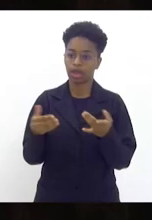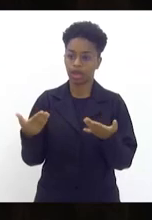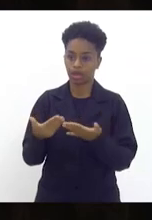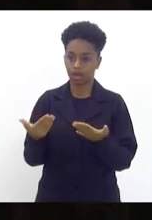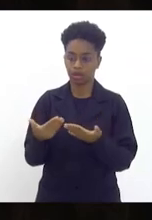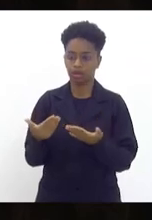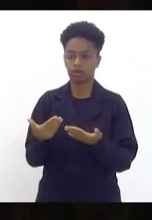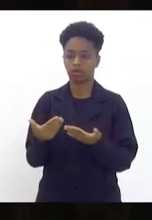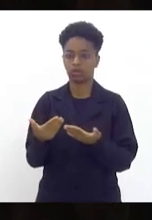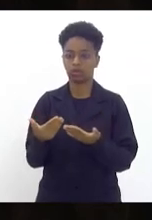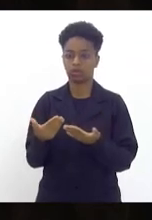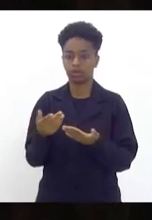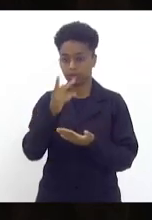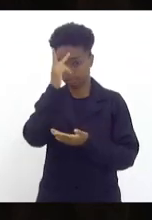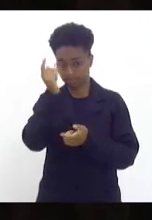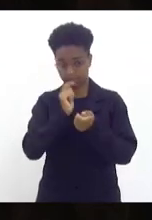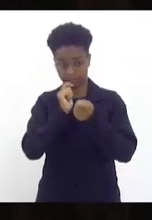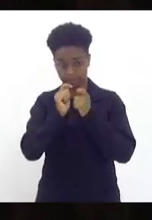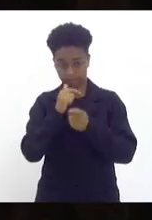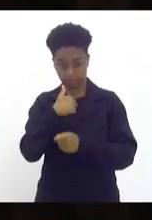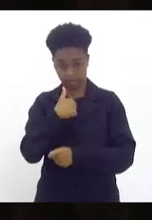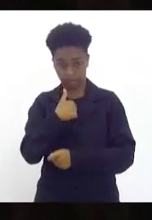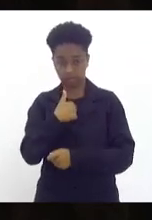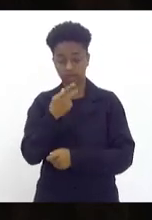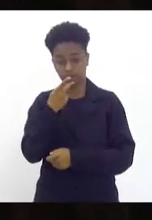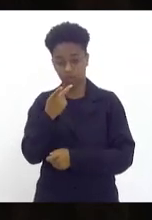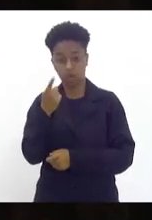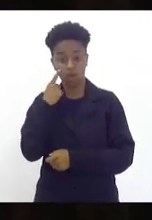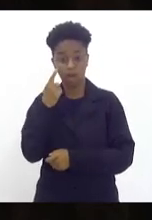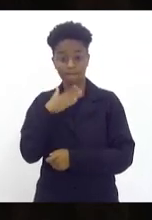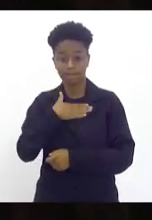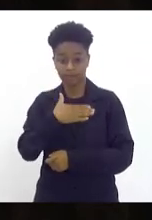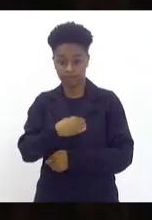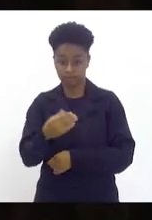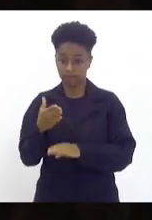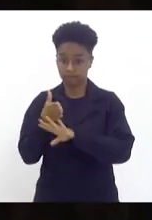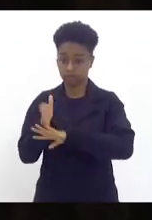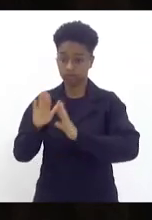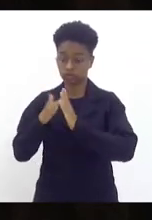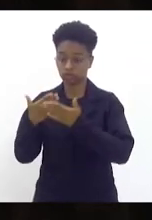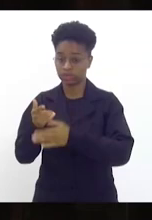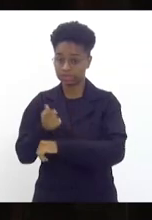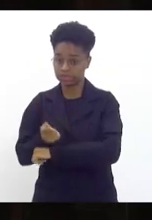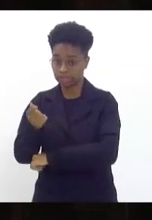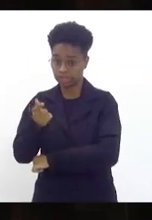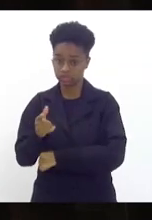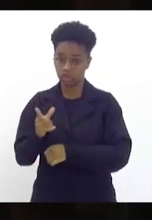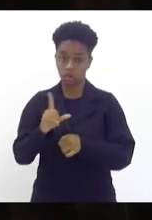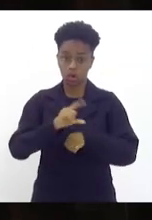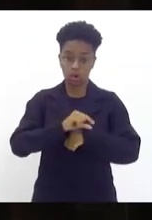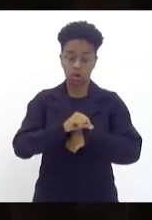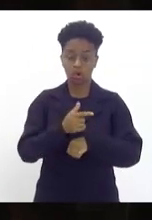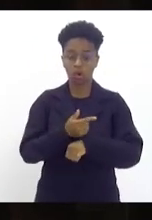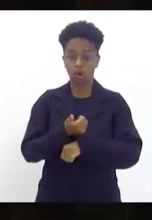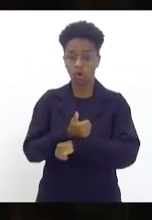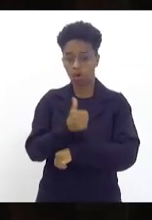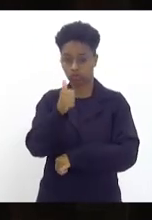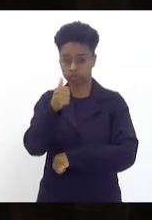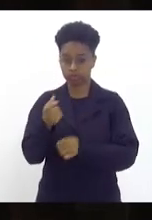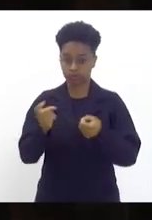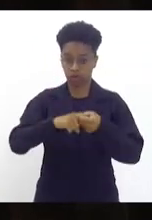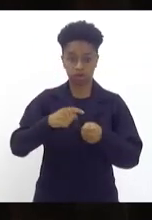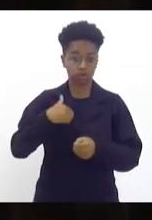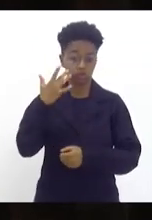a entrevista falou, olha, a minha sobrinha vai para a escola às 7 da manhã, às 11 ela está em casa. Eu não sei que tipo